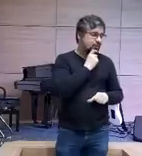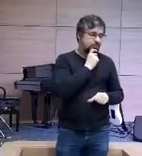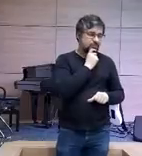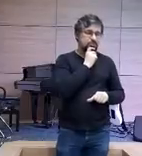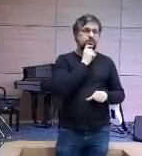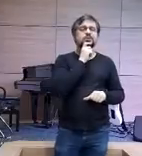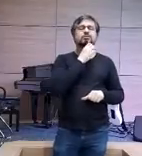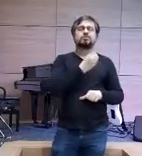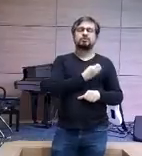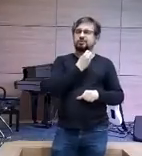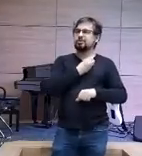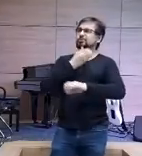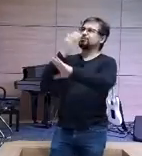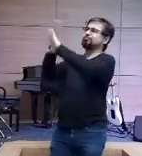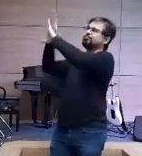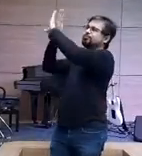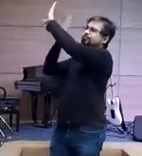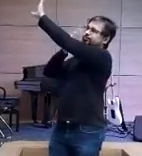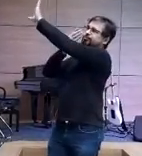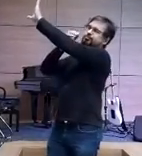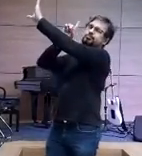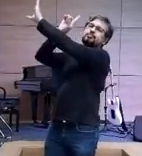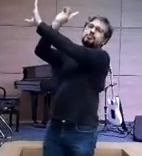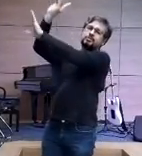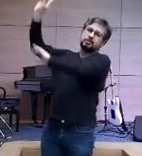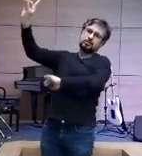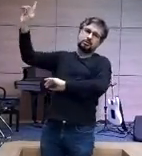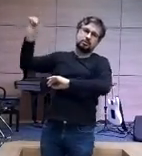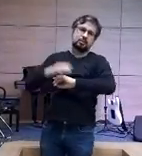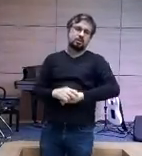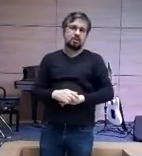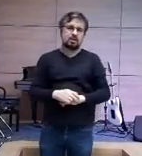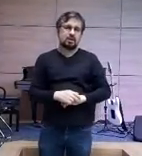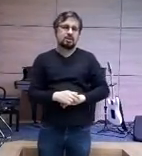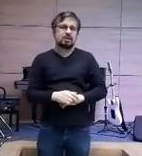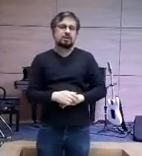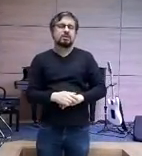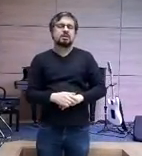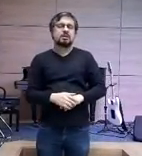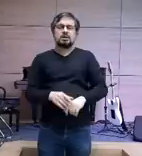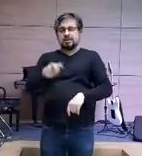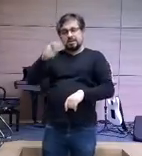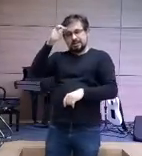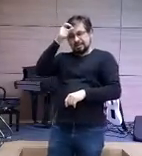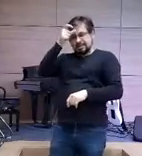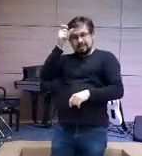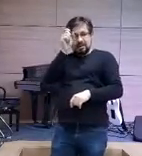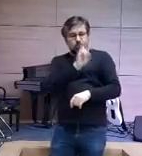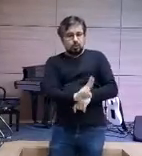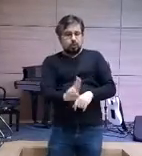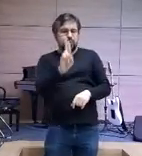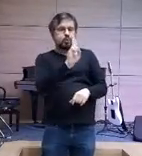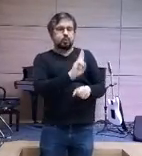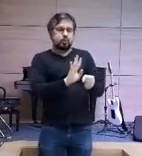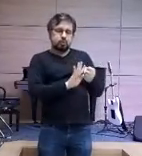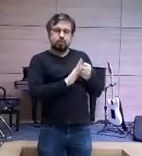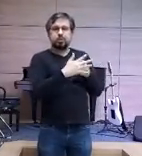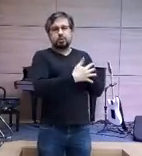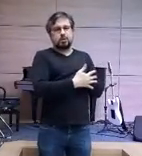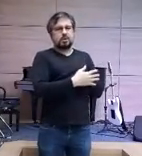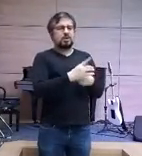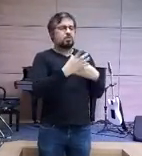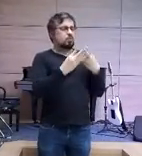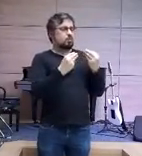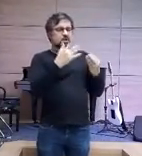e viver totalmente distante do Senhor é só para nós como eu falei pela manhã está usando a pandemia para que muitos